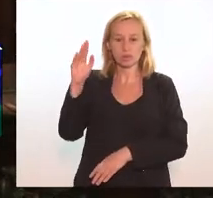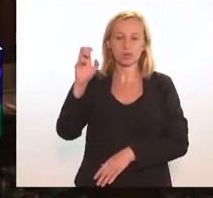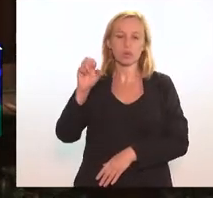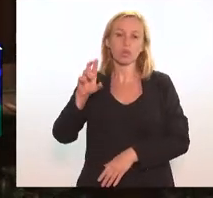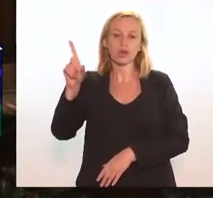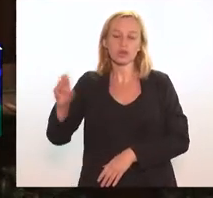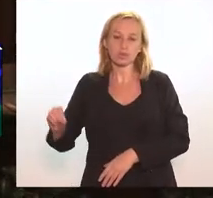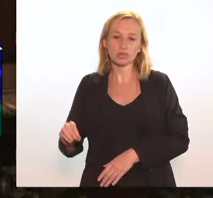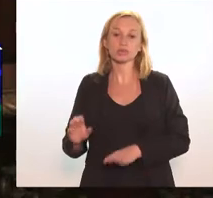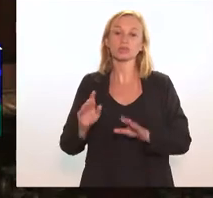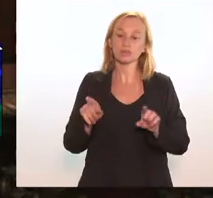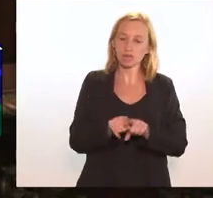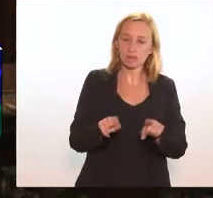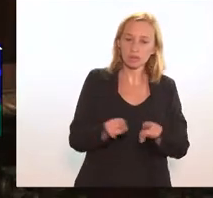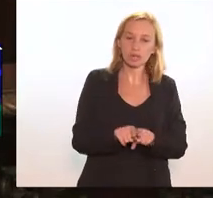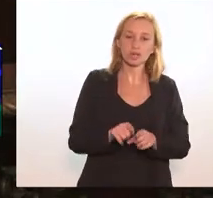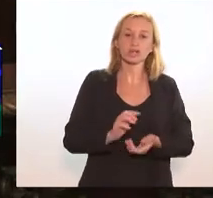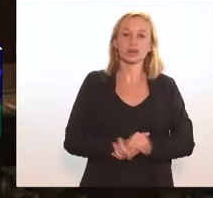Ao mesmo tempo,